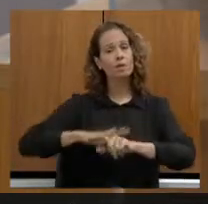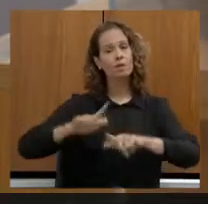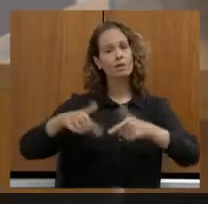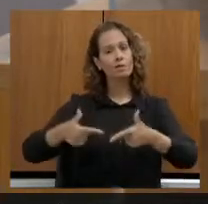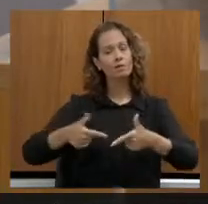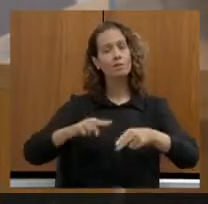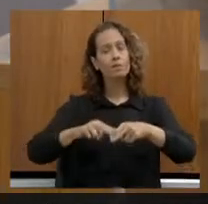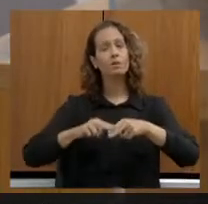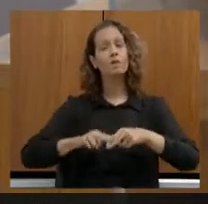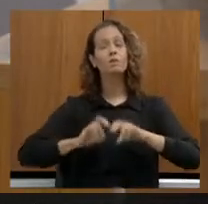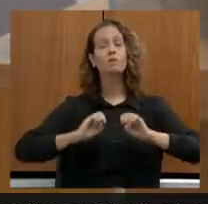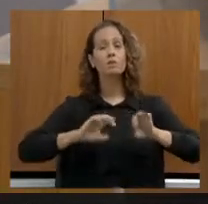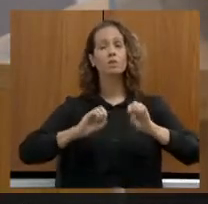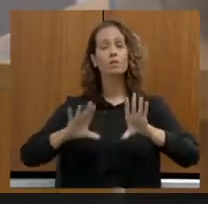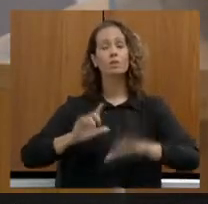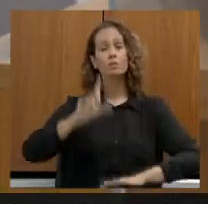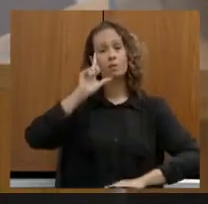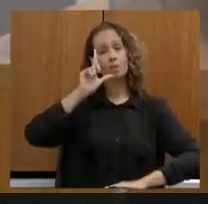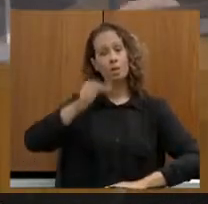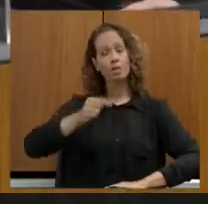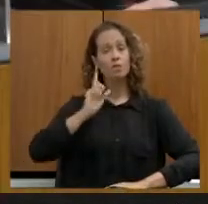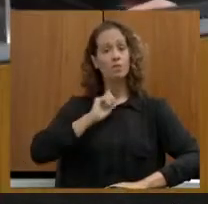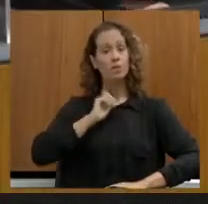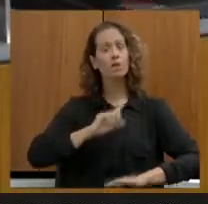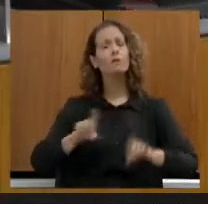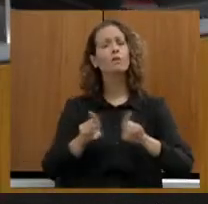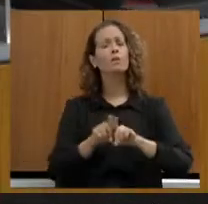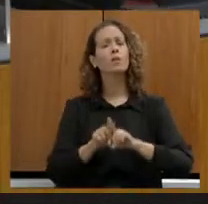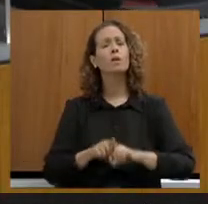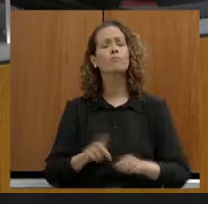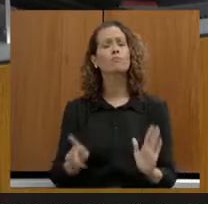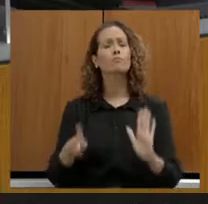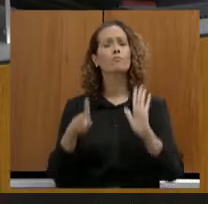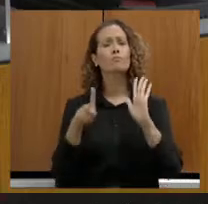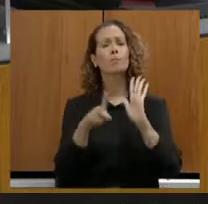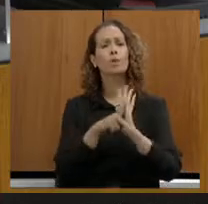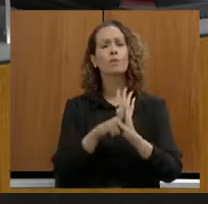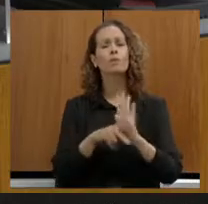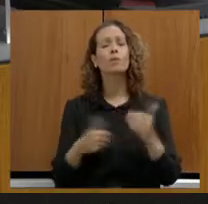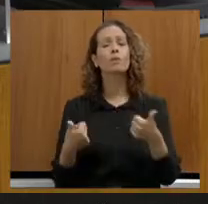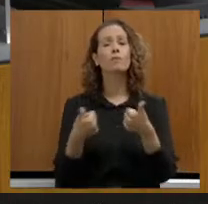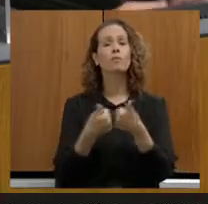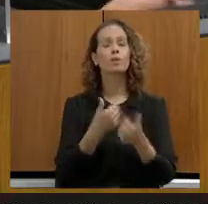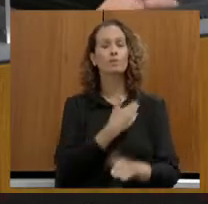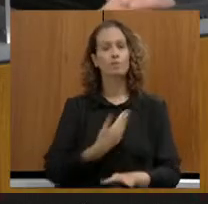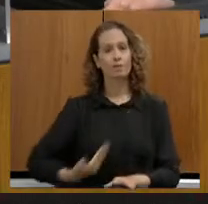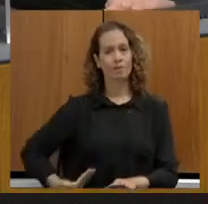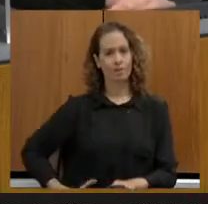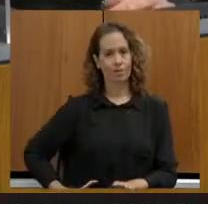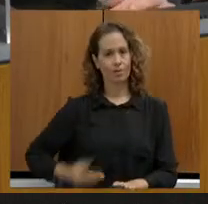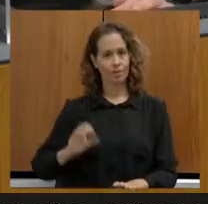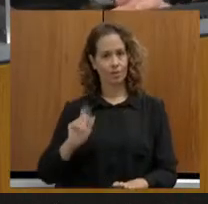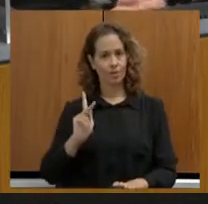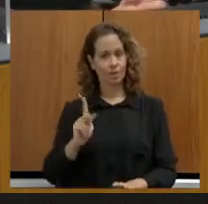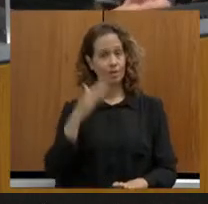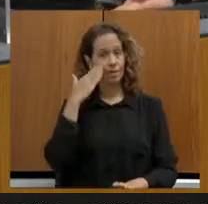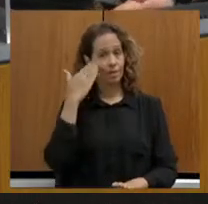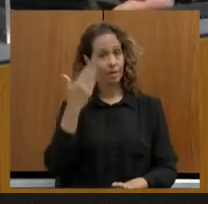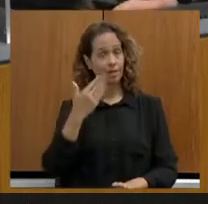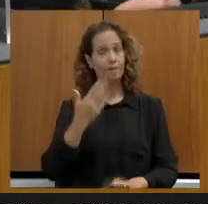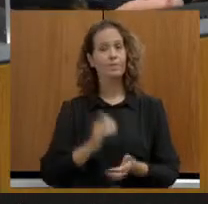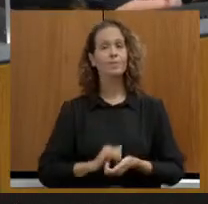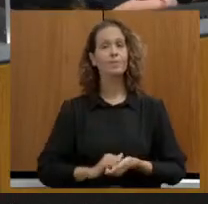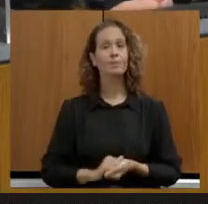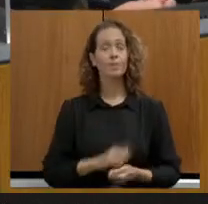termos de educação para o triângulo mineiro e um especificamente para a terra do governador quem obrigado